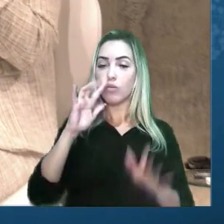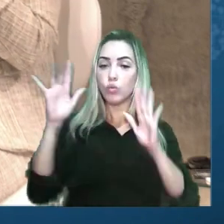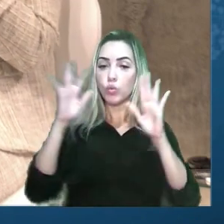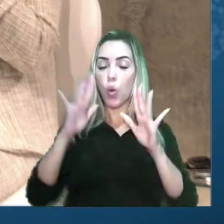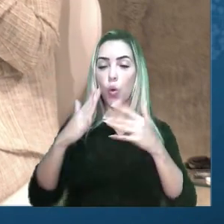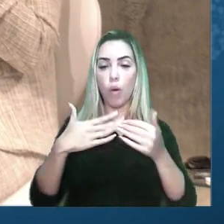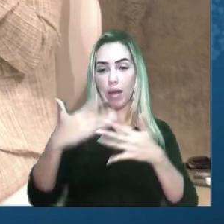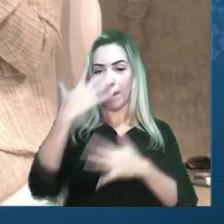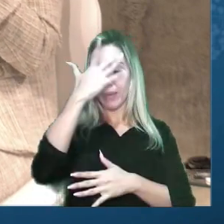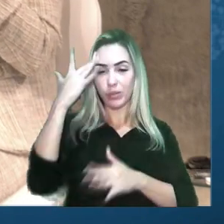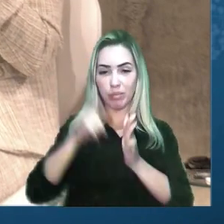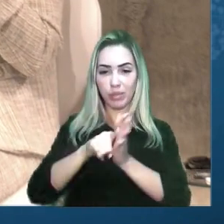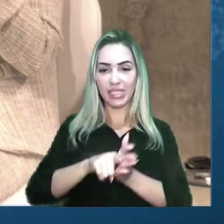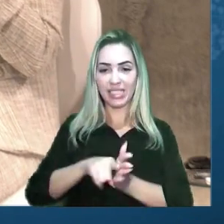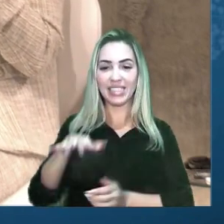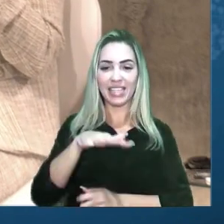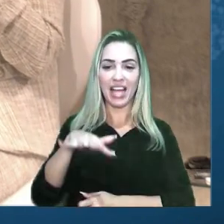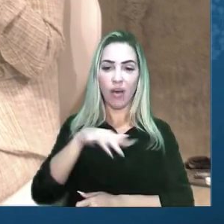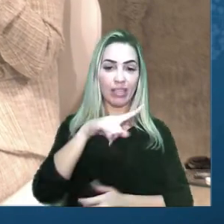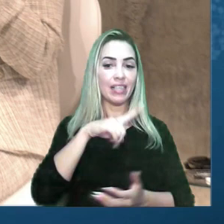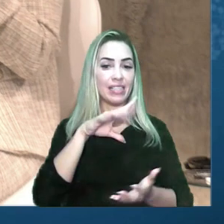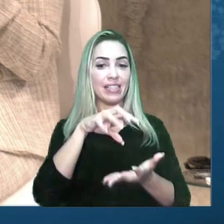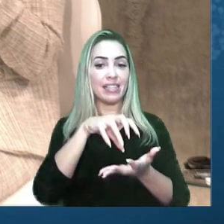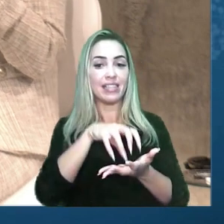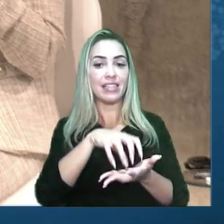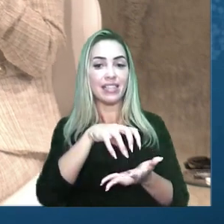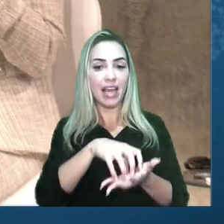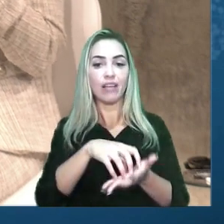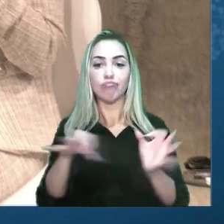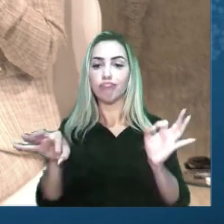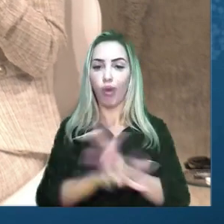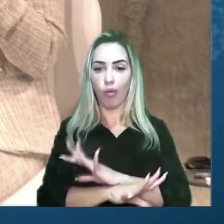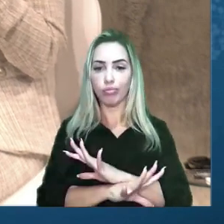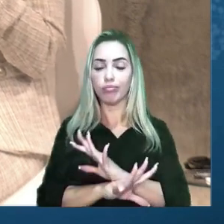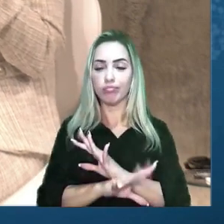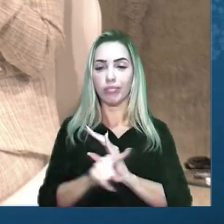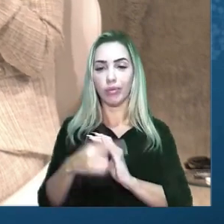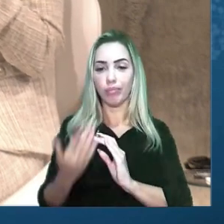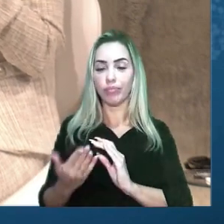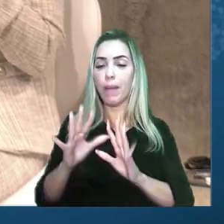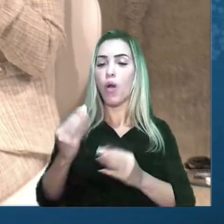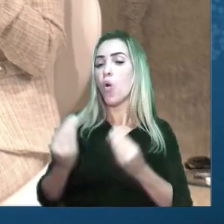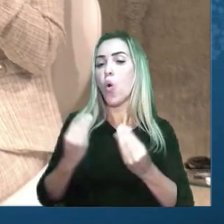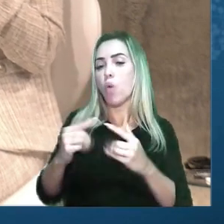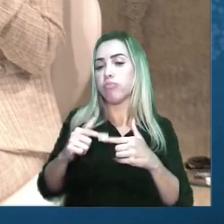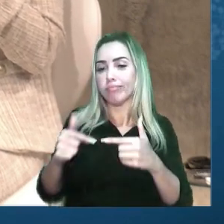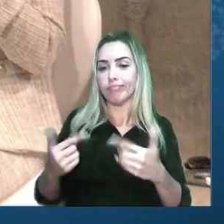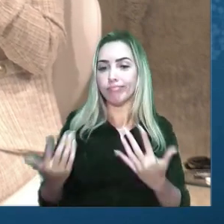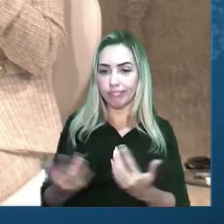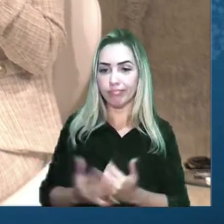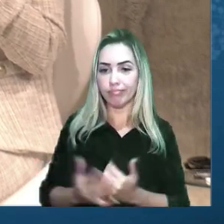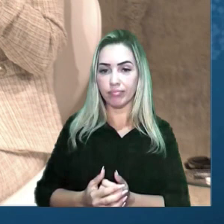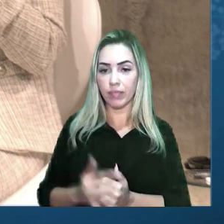pesquisador, né, ter um centro preparado, um warm site. Como fazer isso? Eu